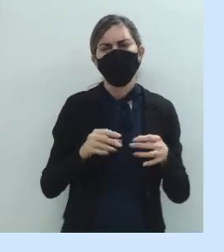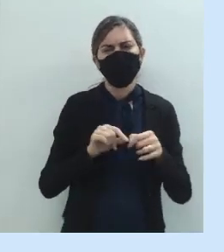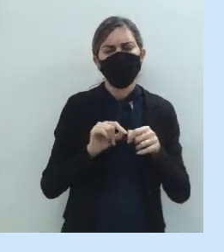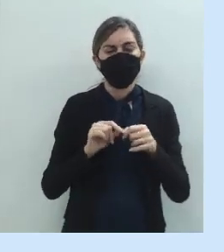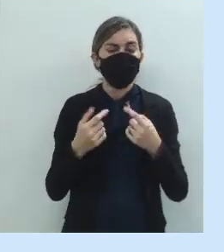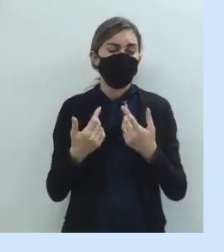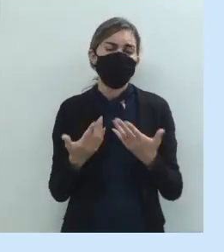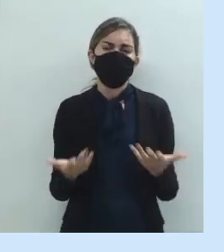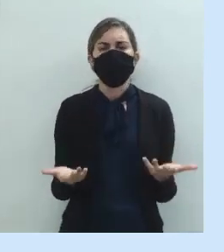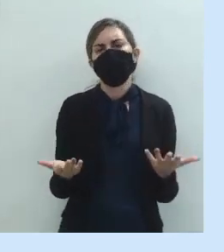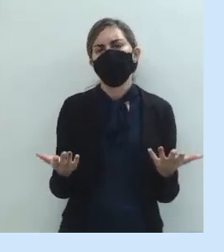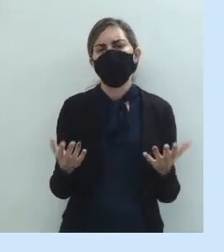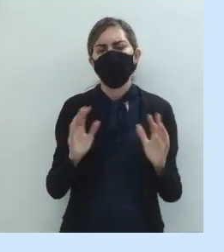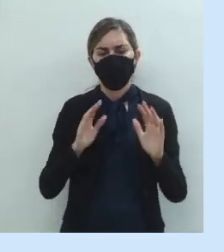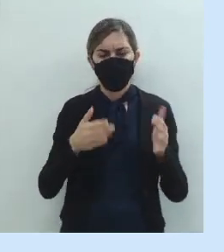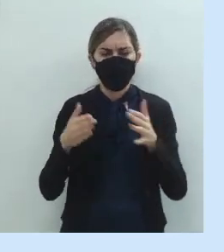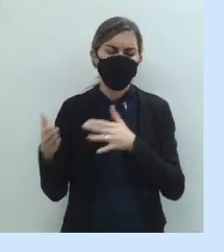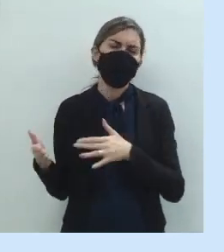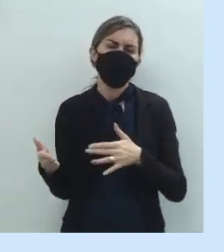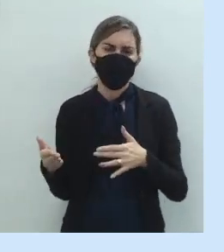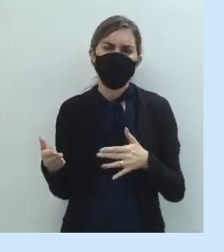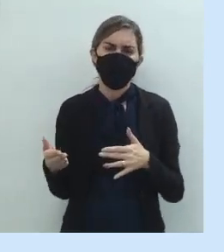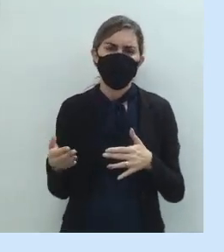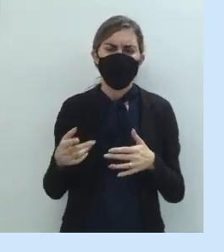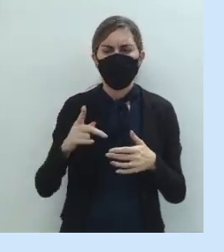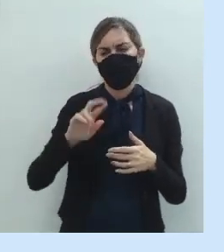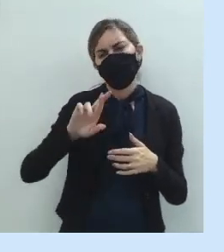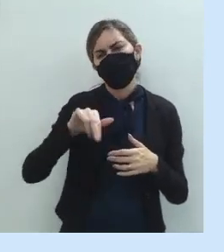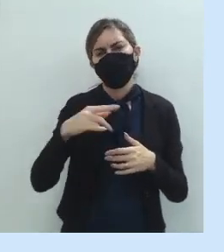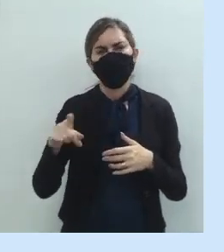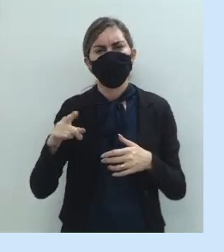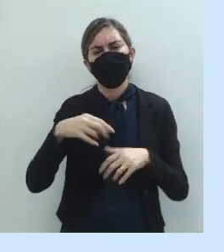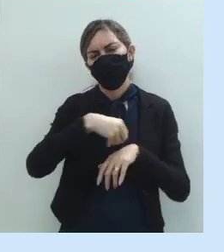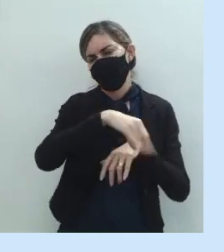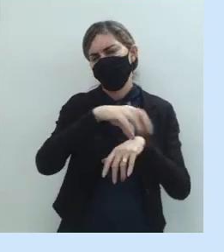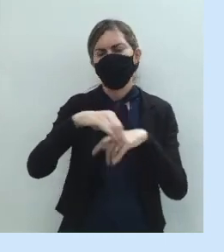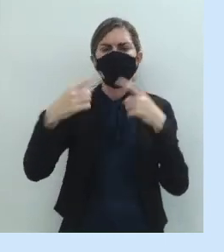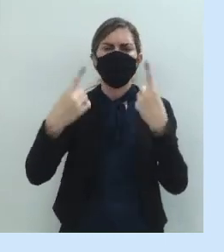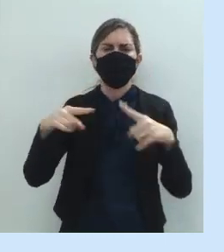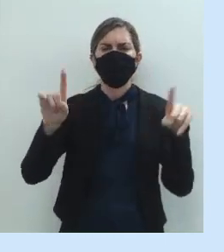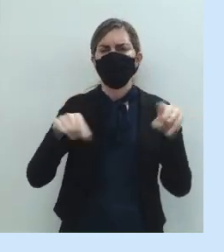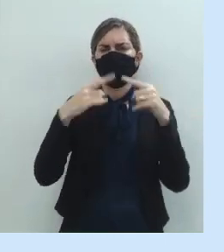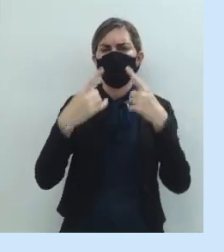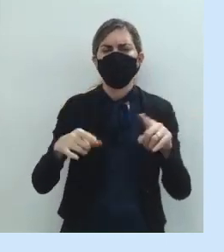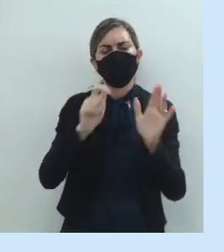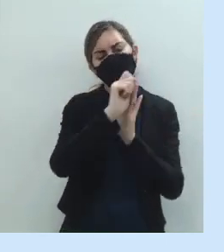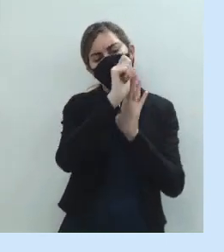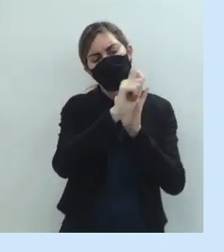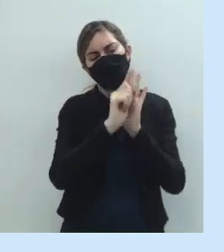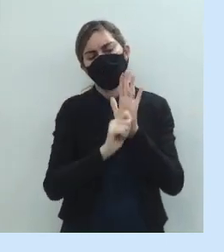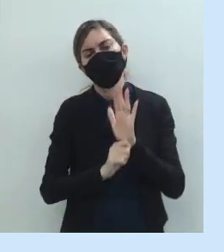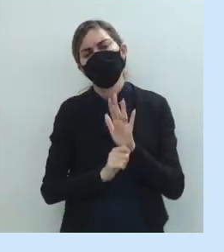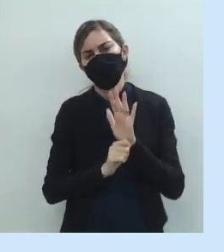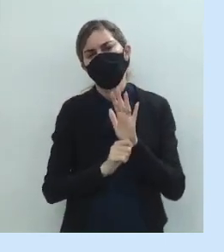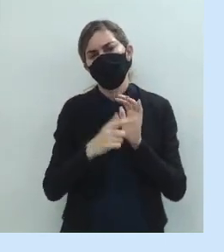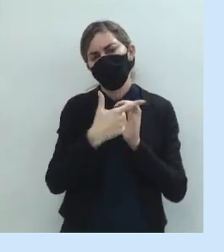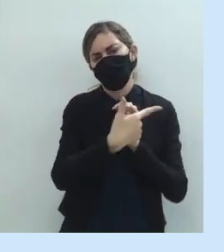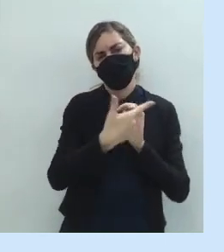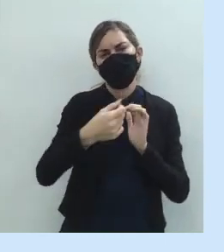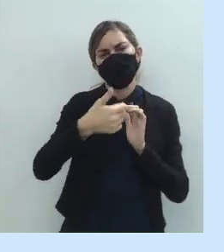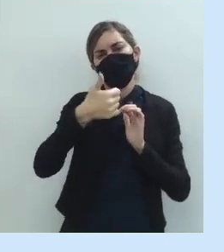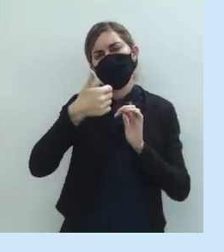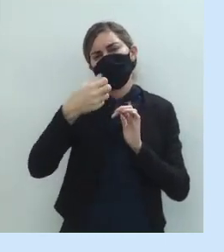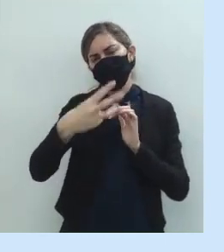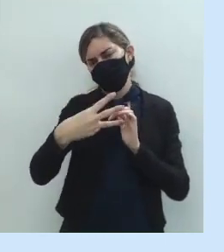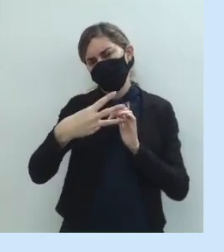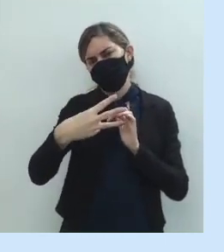estão fomentando as produções, os lançamentos musicais, as autorias. E aí, em 2013,